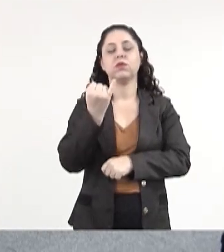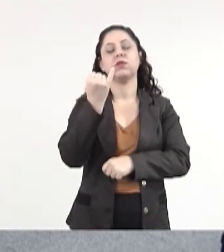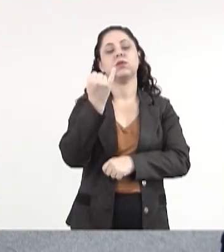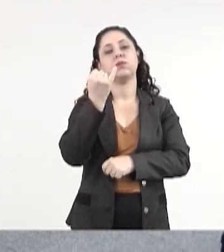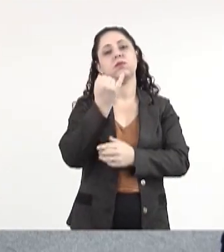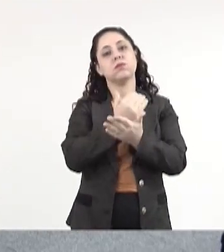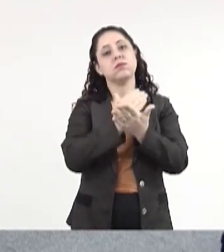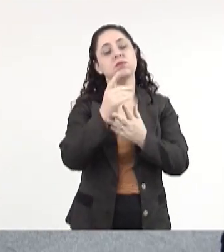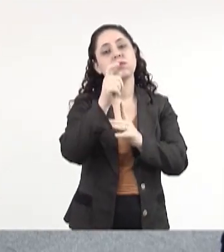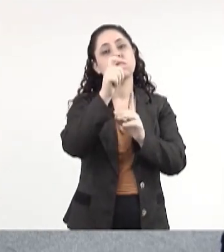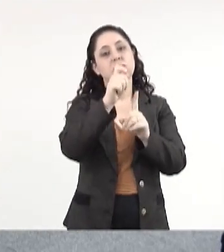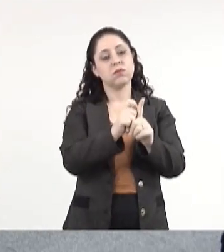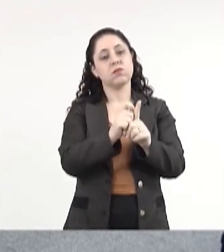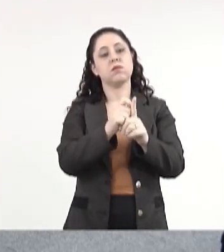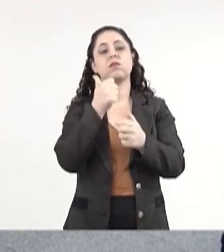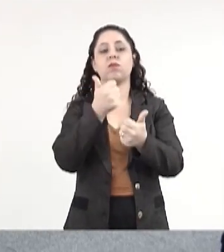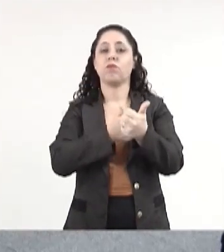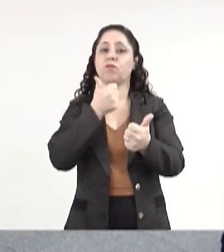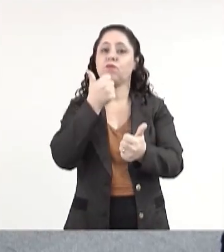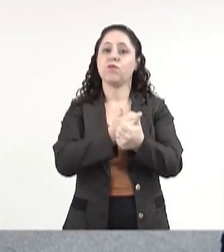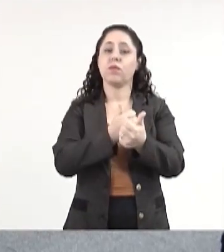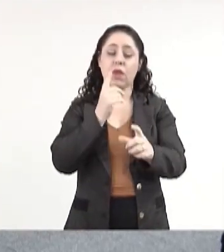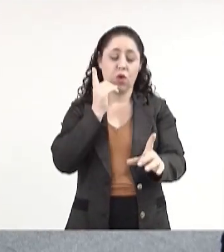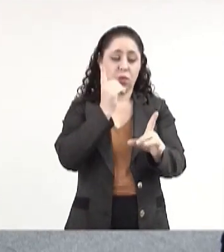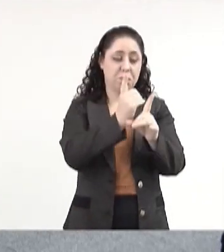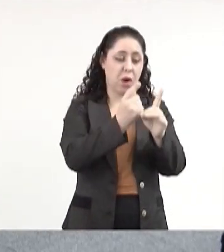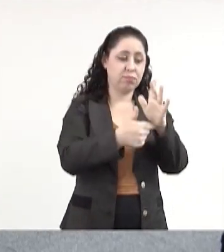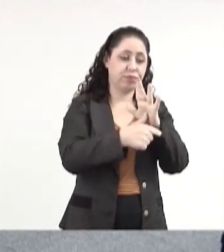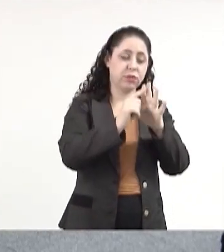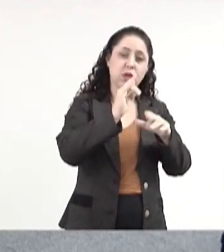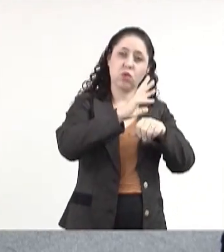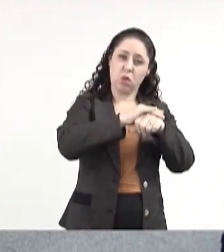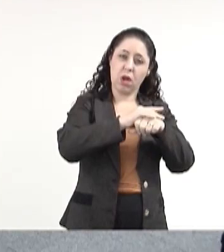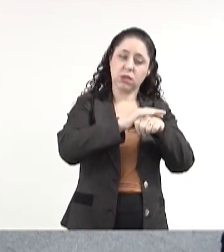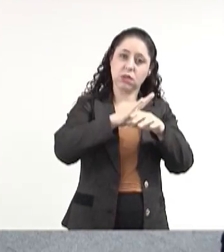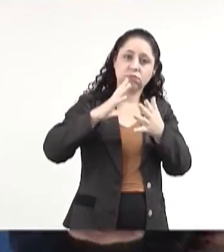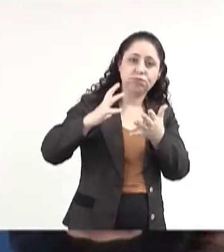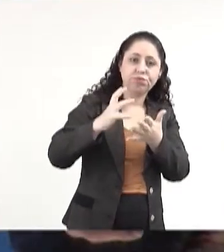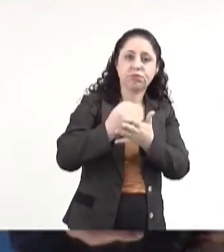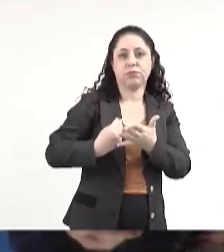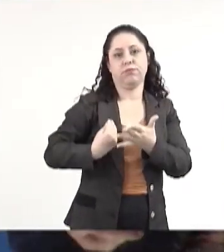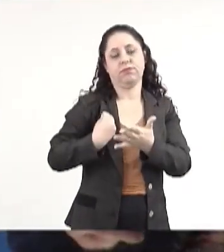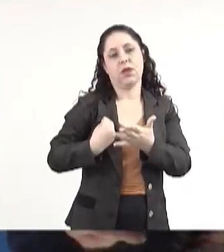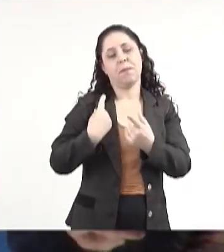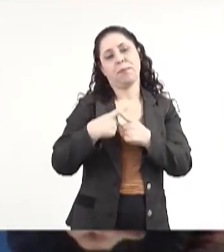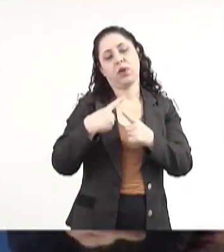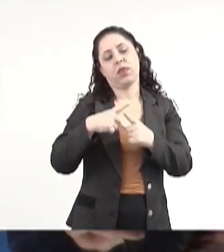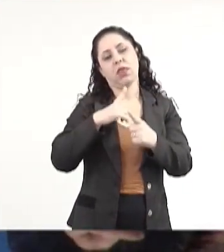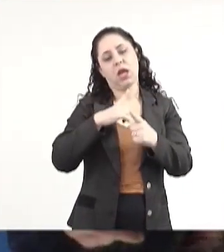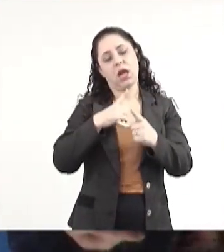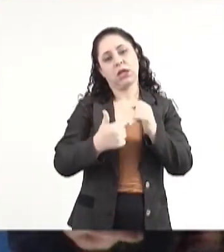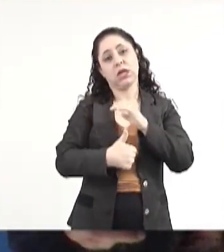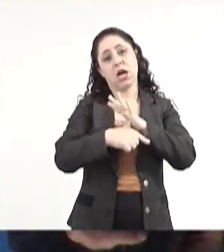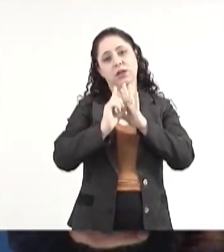mês para reforçar que o diagnóstico precoce salva vidas, permitindo o tratamento mais eficaz.